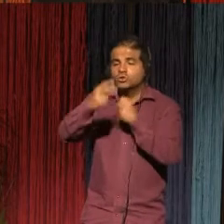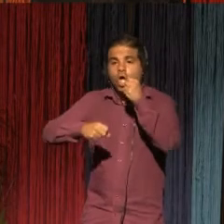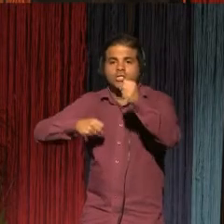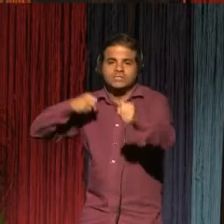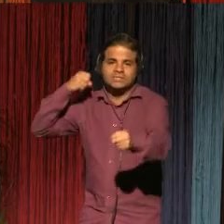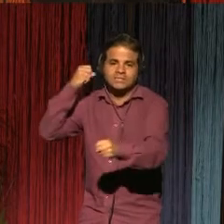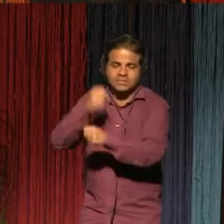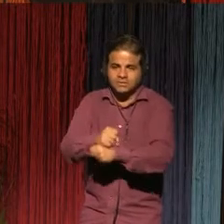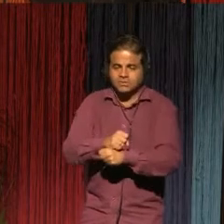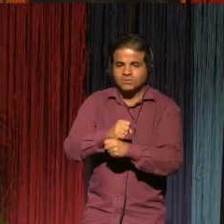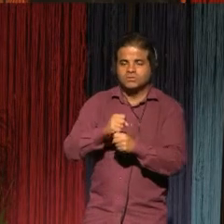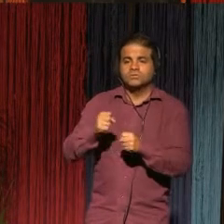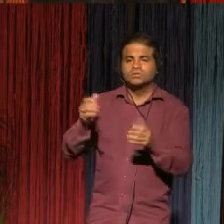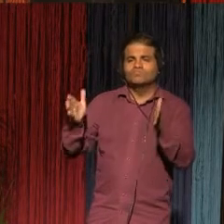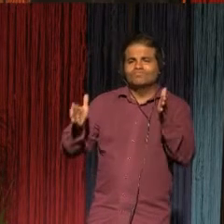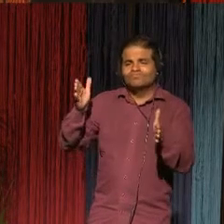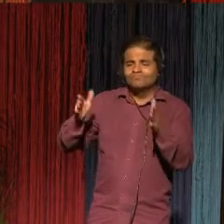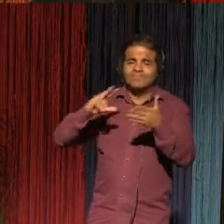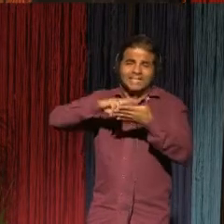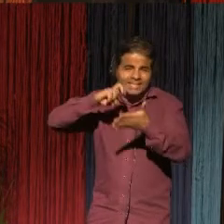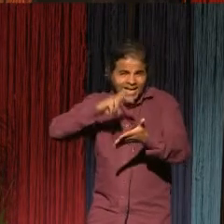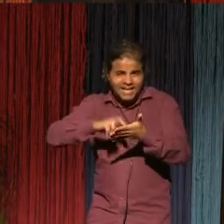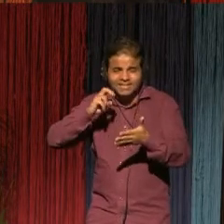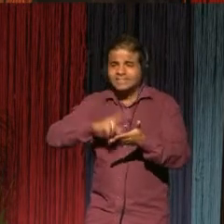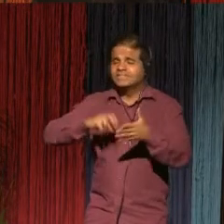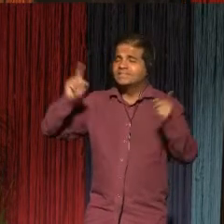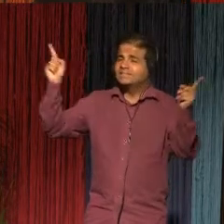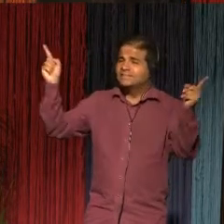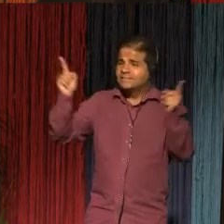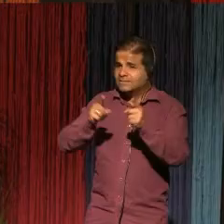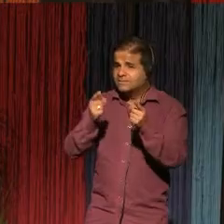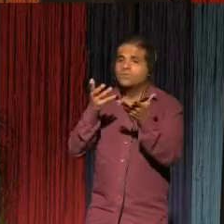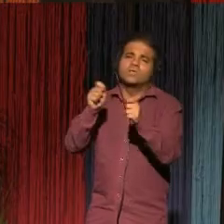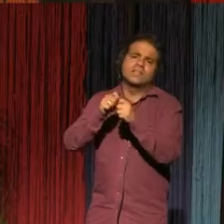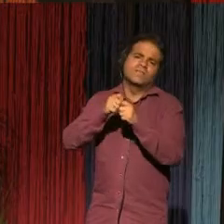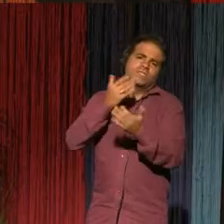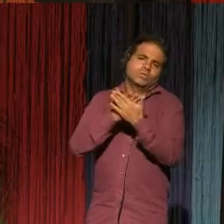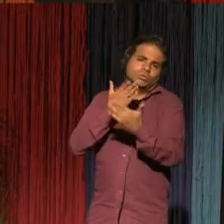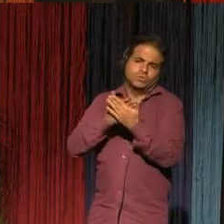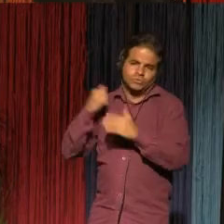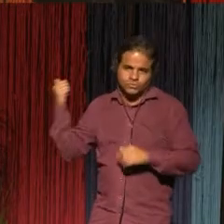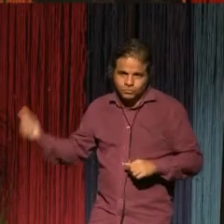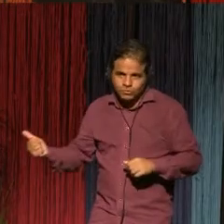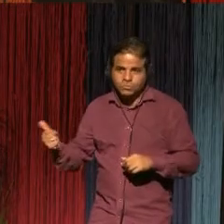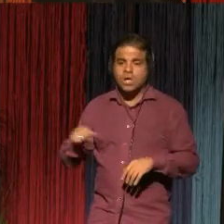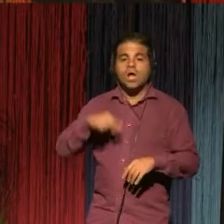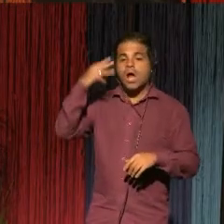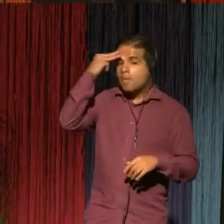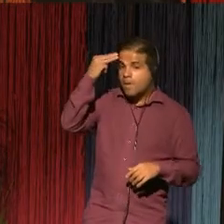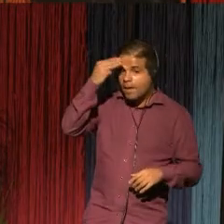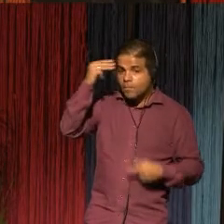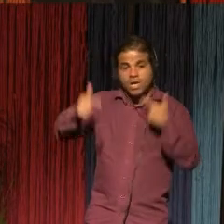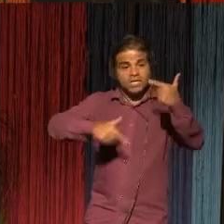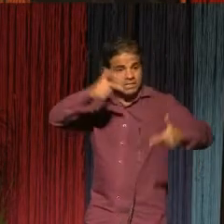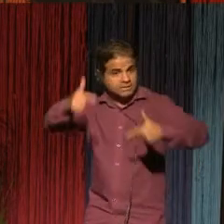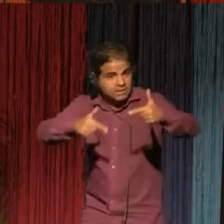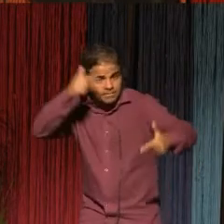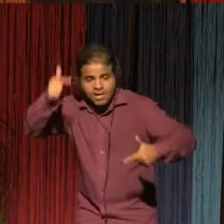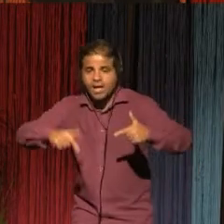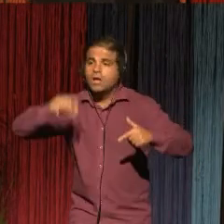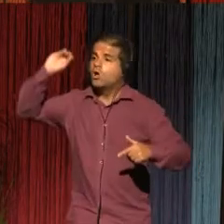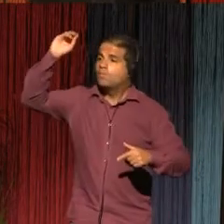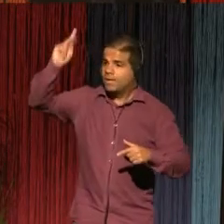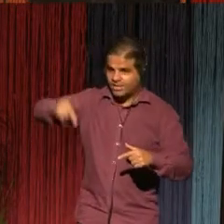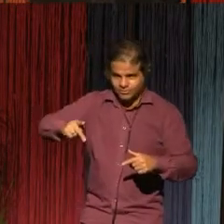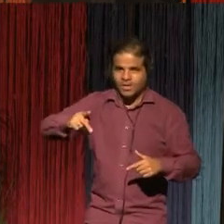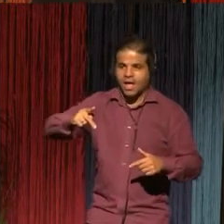anos, com uma taxa de retenção de 96%. Adoraria ter feito esse estudo. Memória de trabalho ou memória